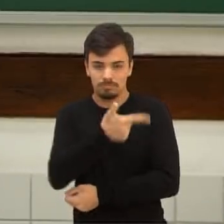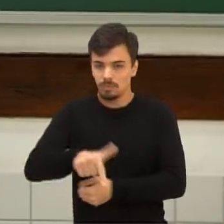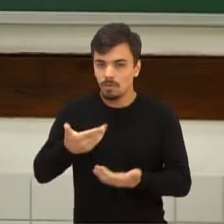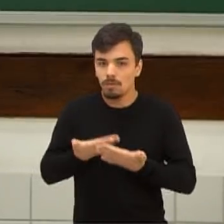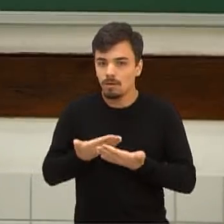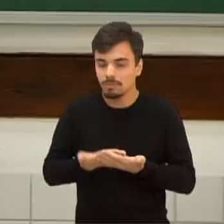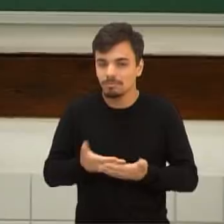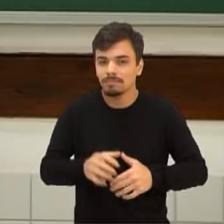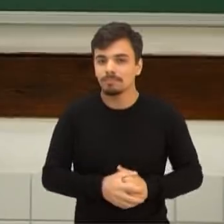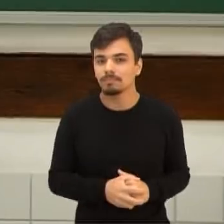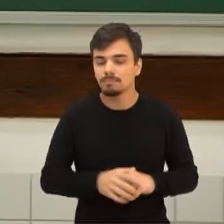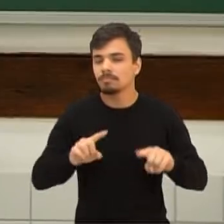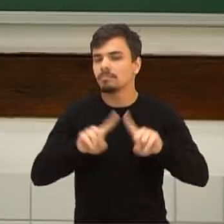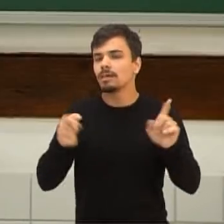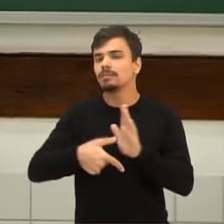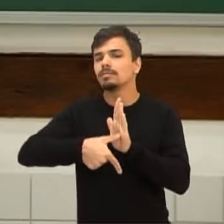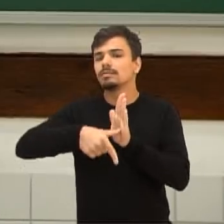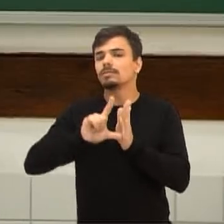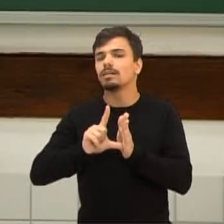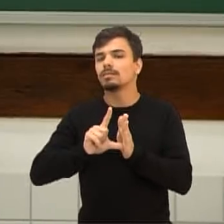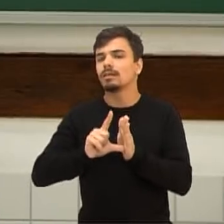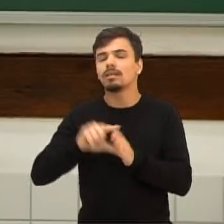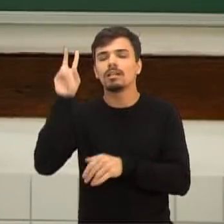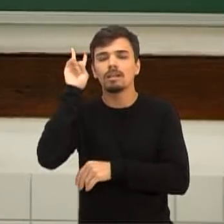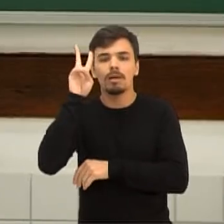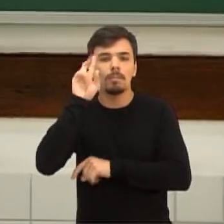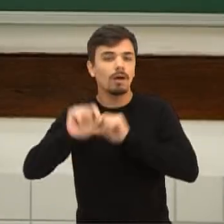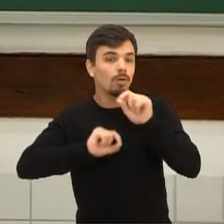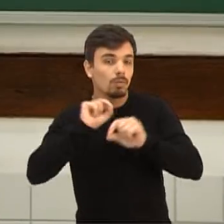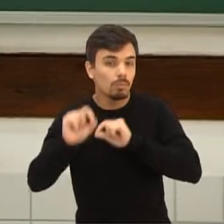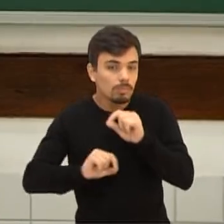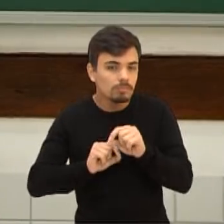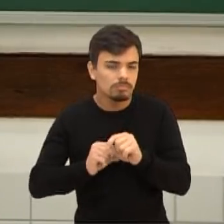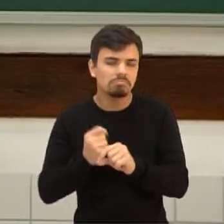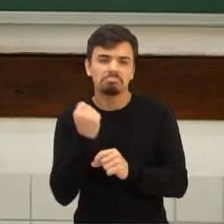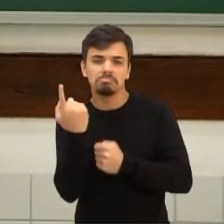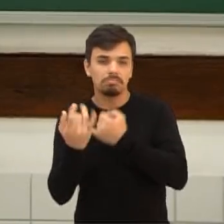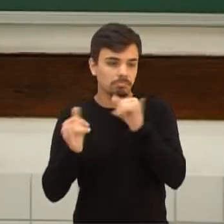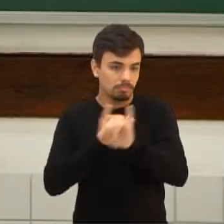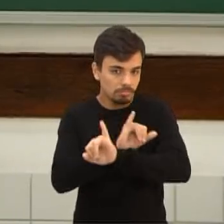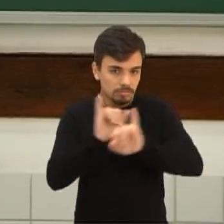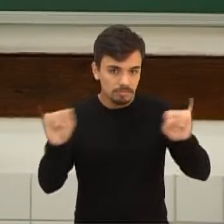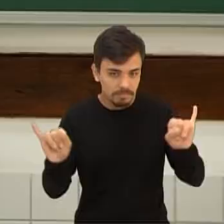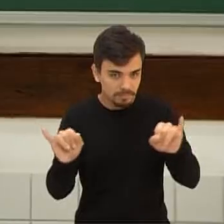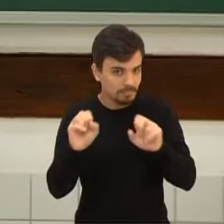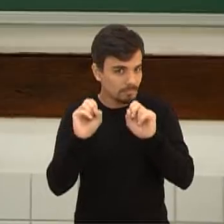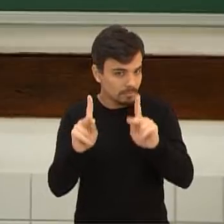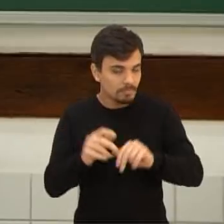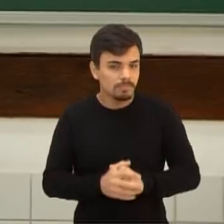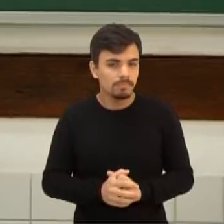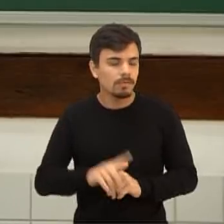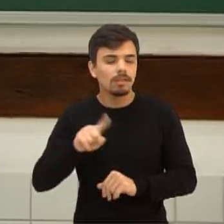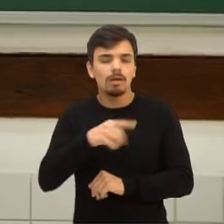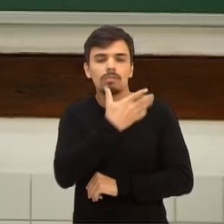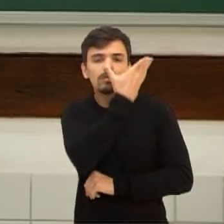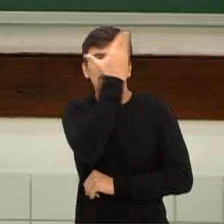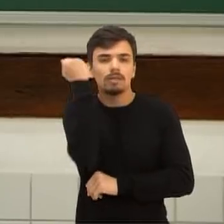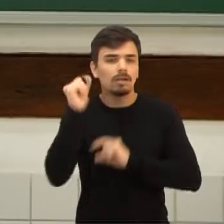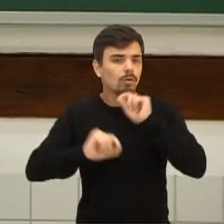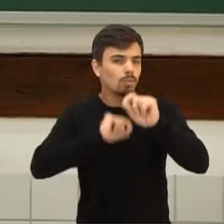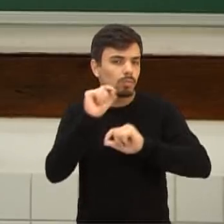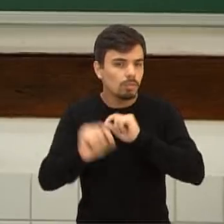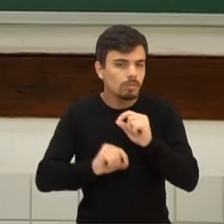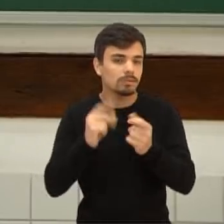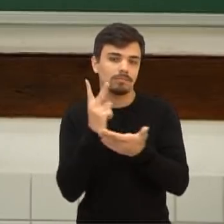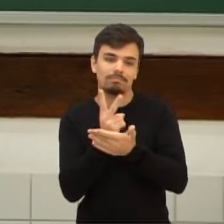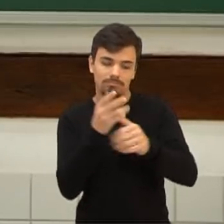uma aula. Mas antes, vamos lembrar aí de alguns recadinhos, ok? Não se esqueçam de